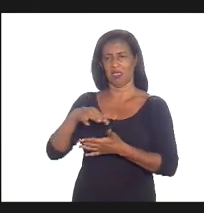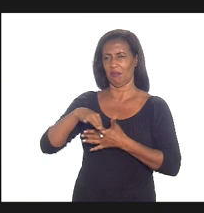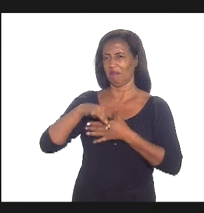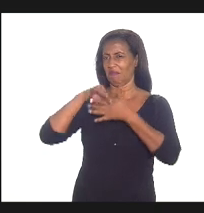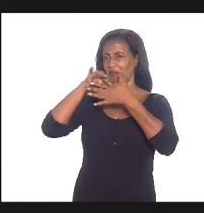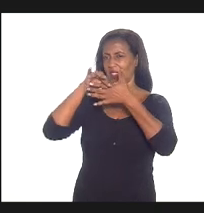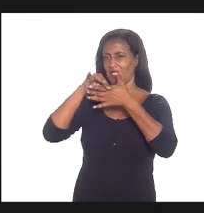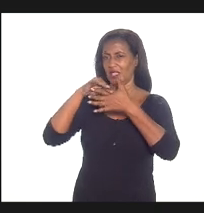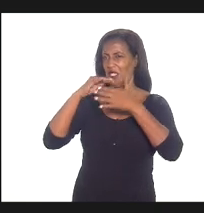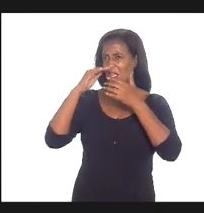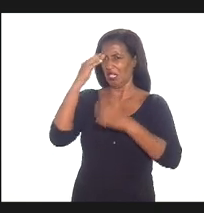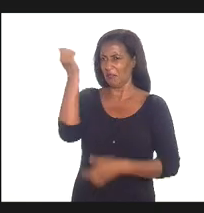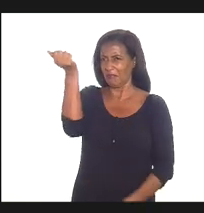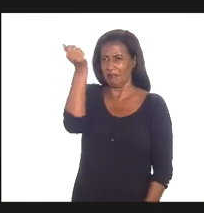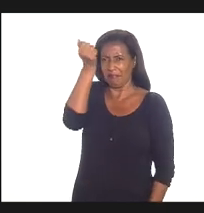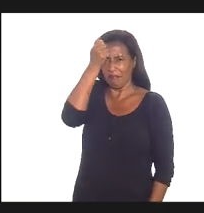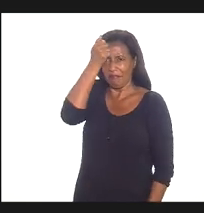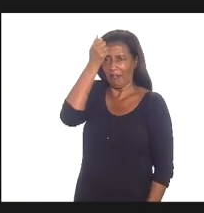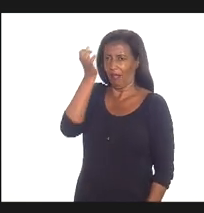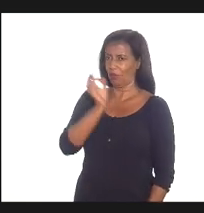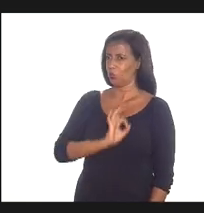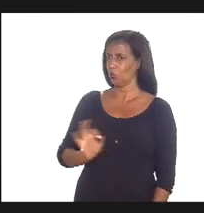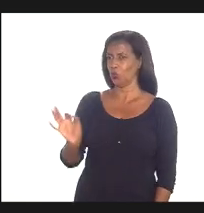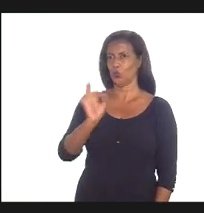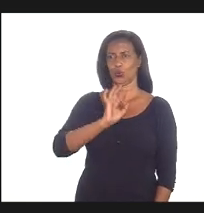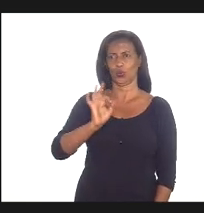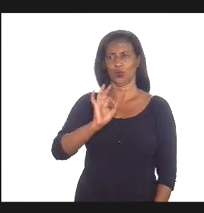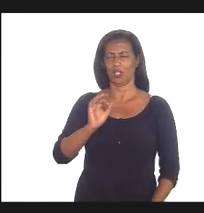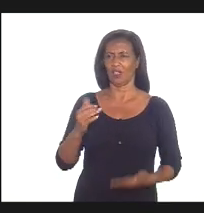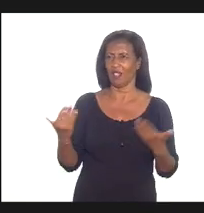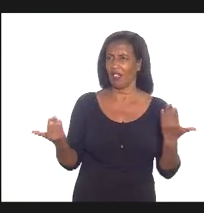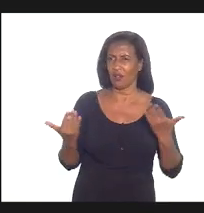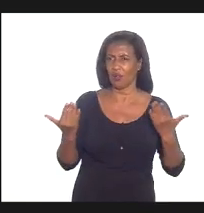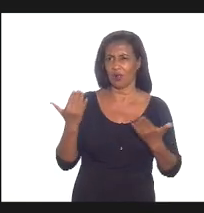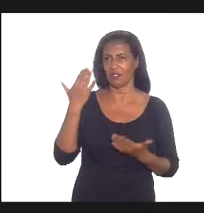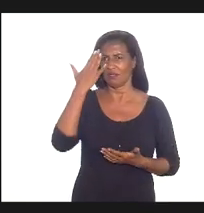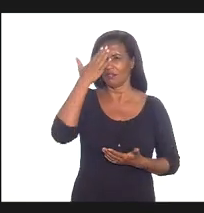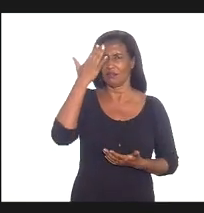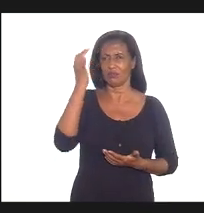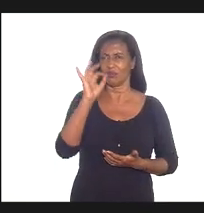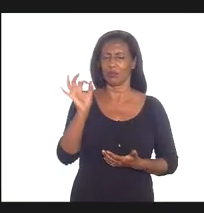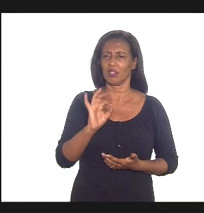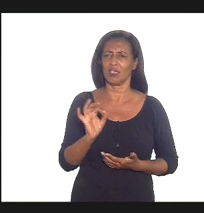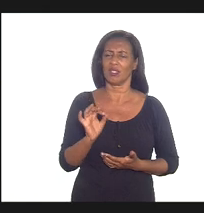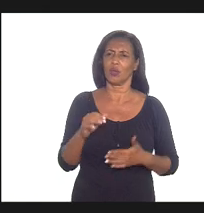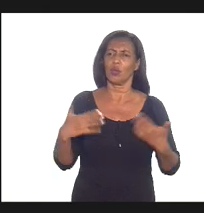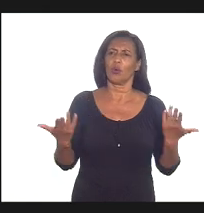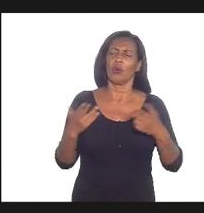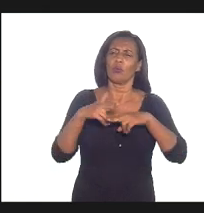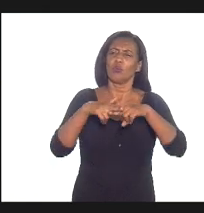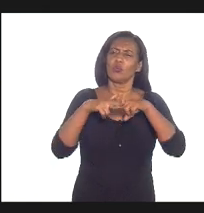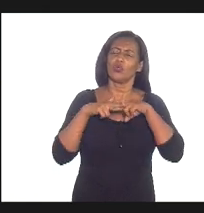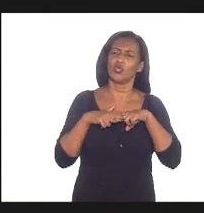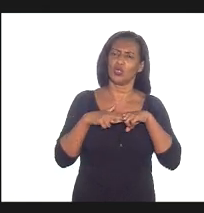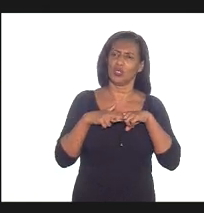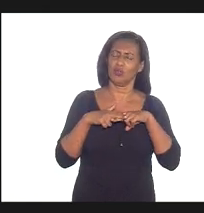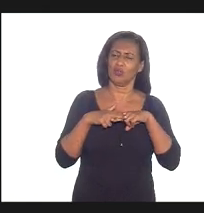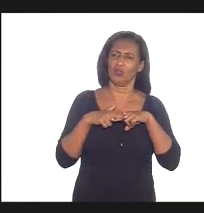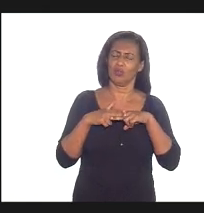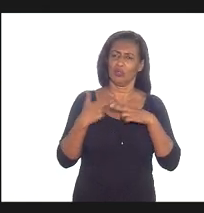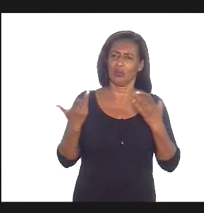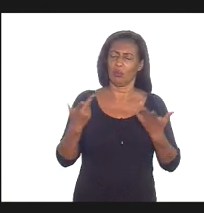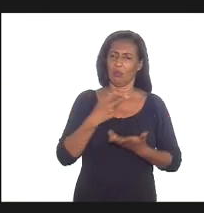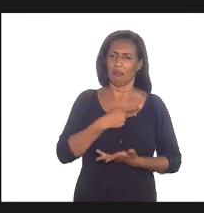arrependo. Agora eu não estou entendendo quais são os motivos que está levando o nosso